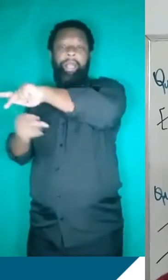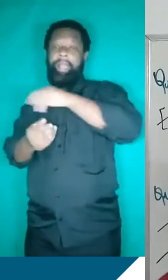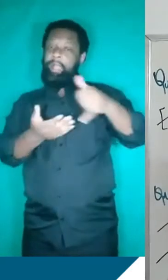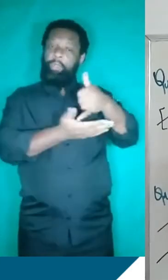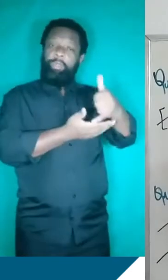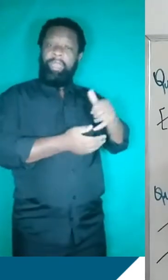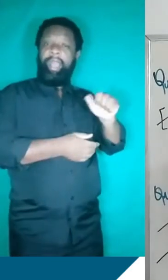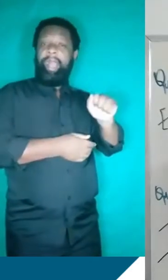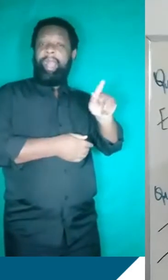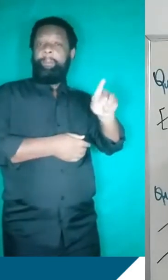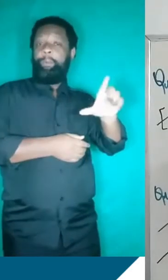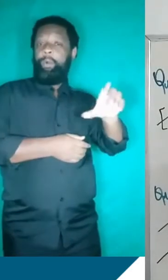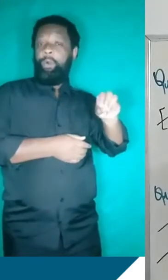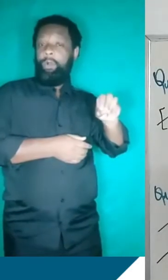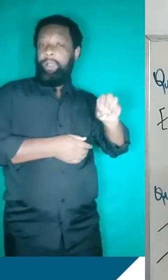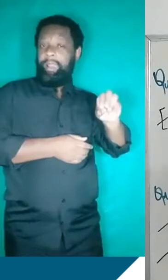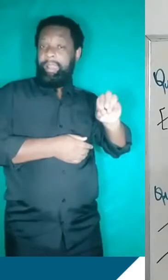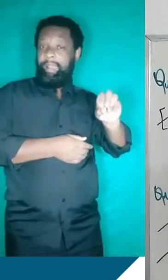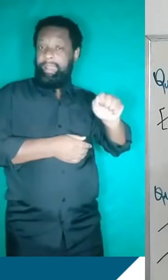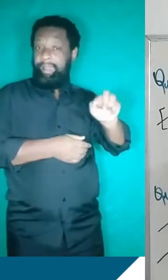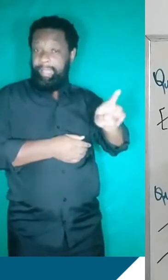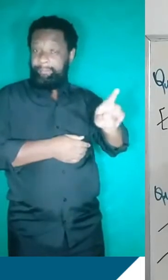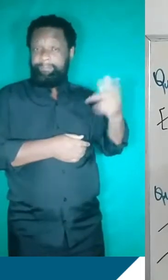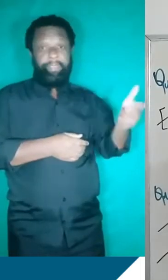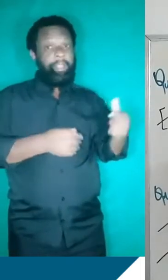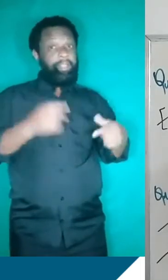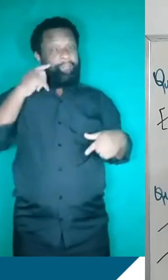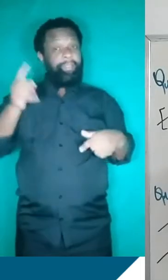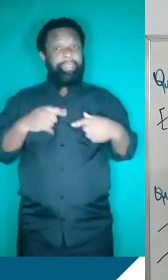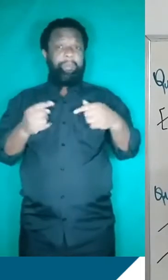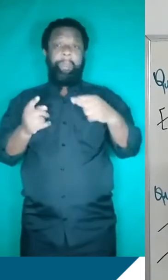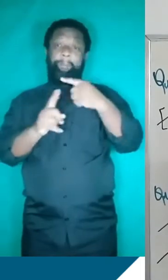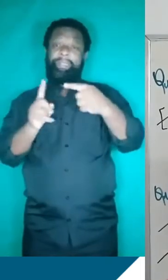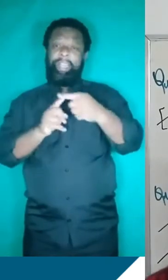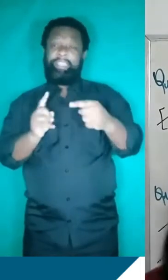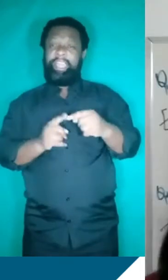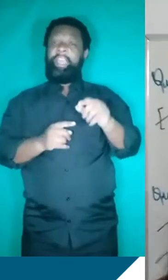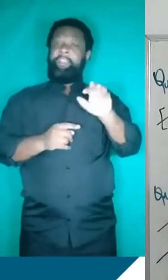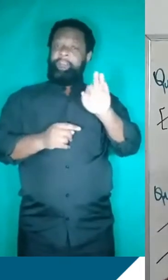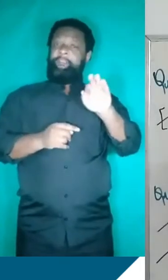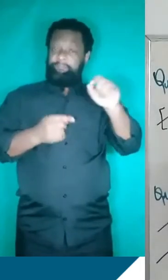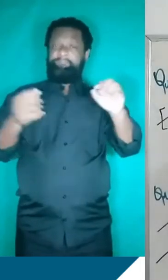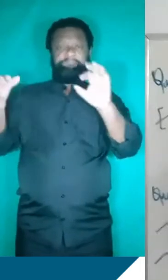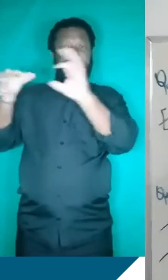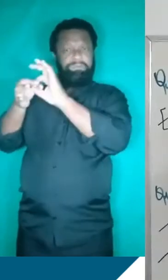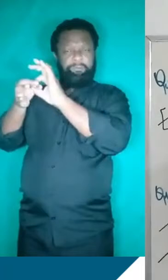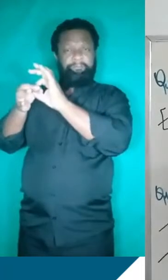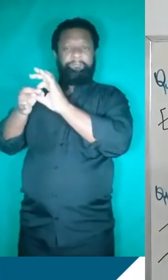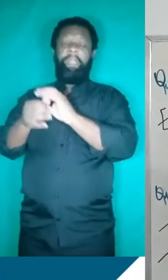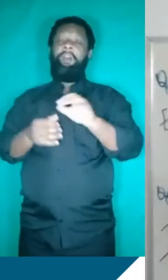apolar. E também nessa letra aparece que tem uma parte hidrofílica e outra parte hidrofóbica. Então,